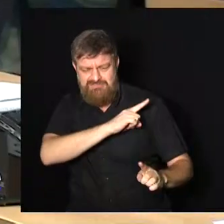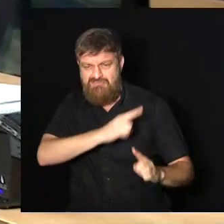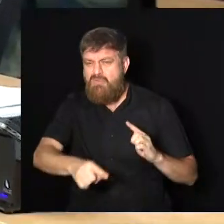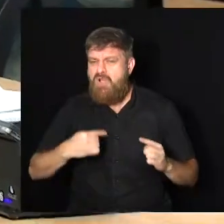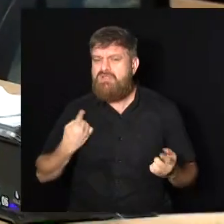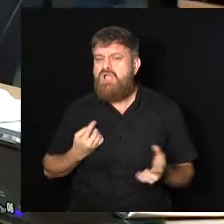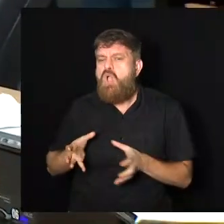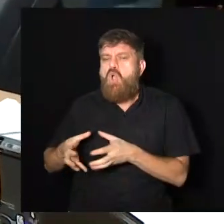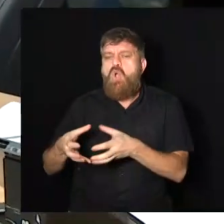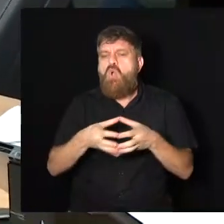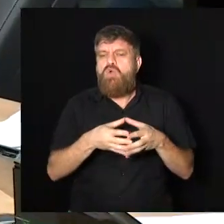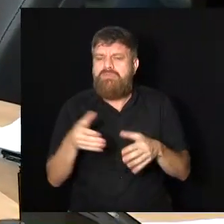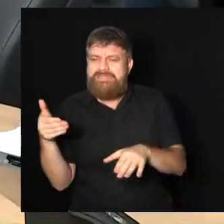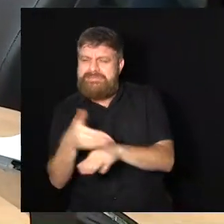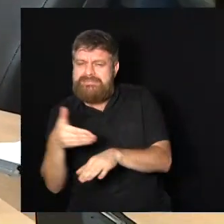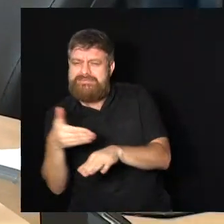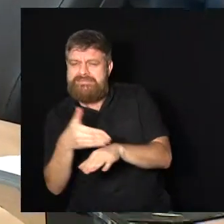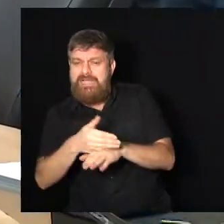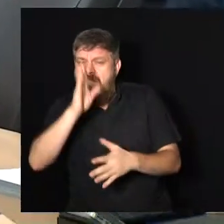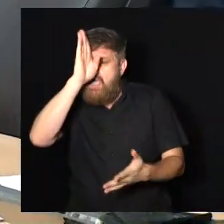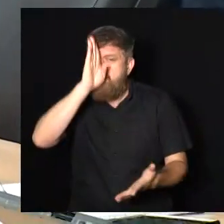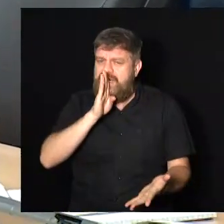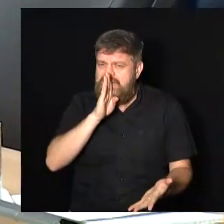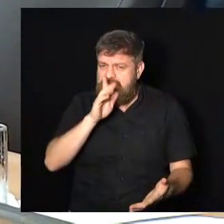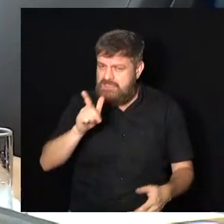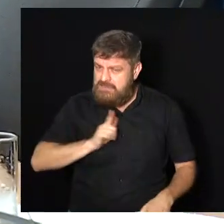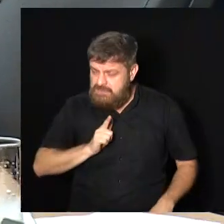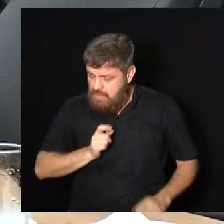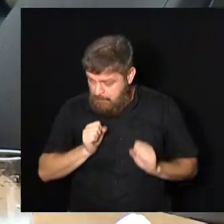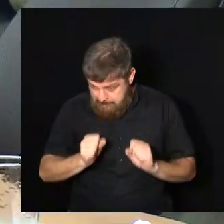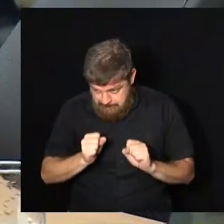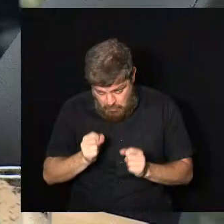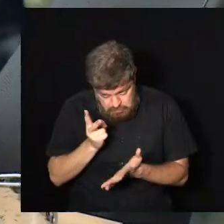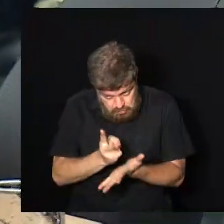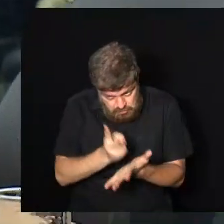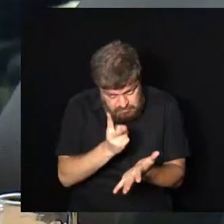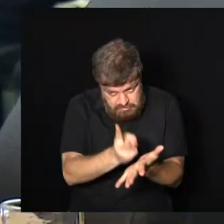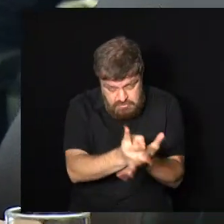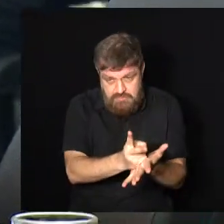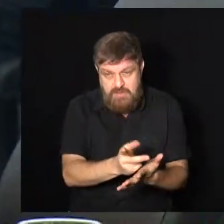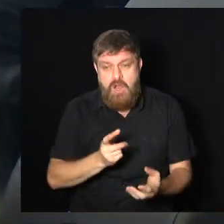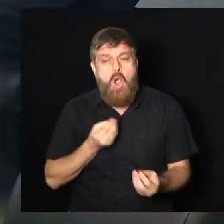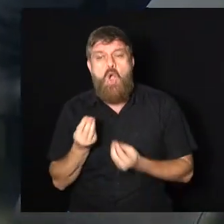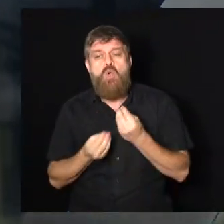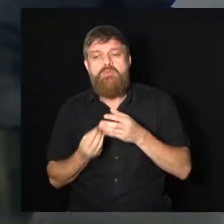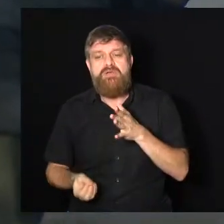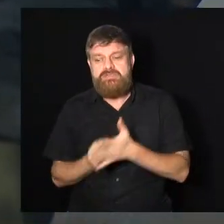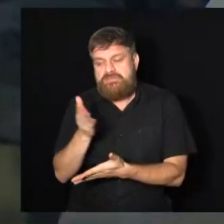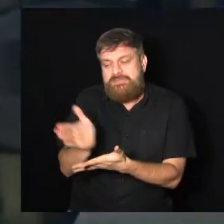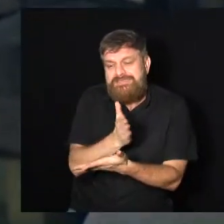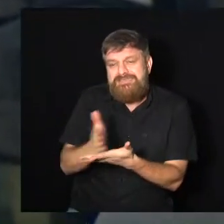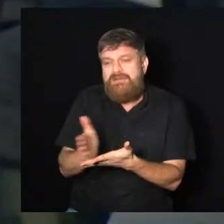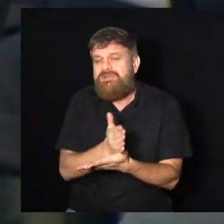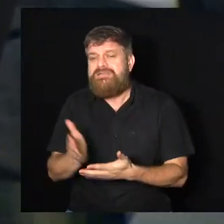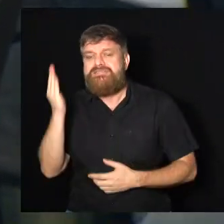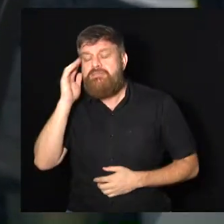que frequentam a estação de forma gratuita terão a permanência garantida, como será feita a seleção para a utilização do espaço e